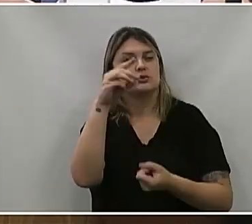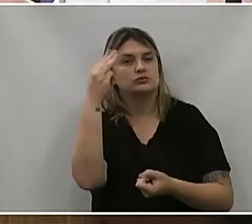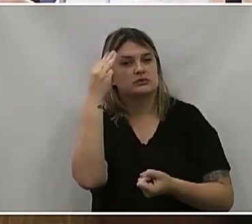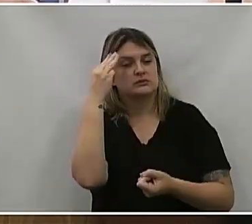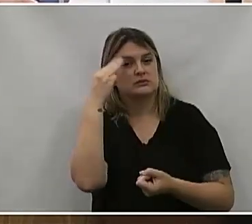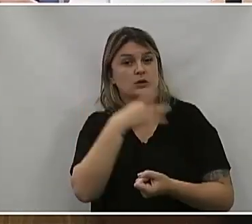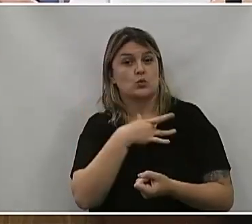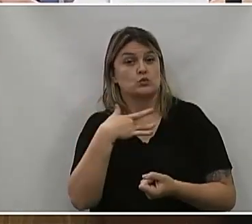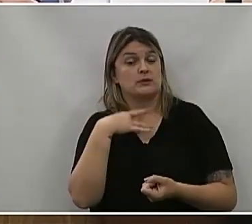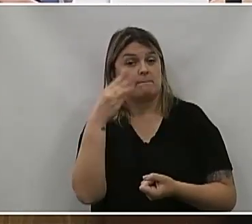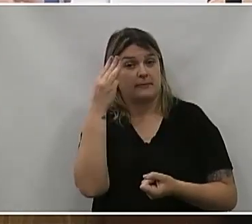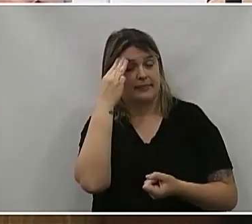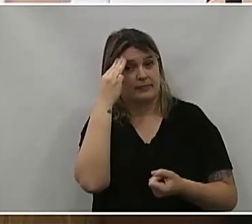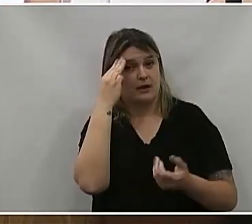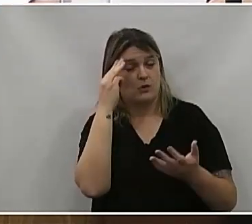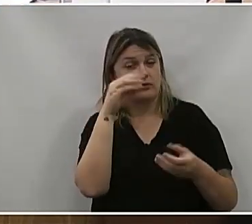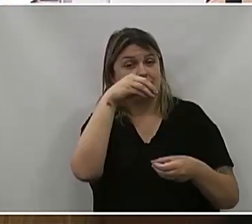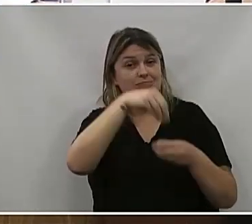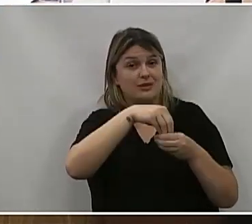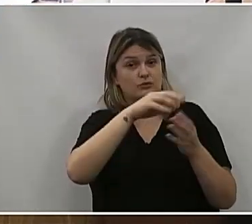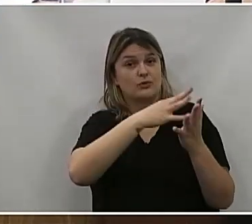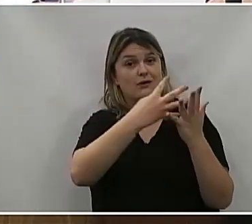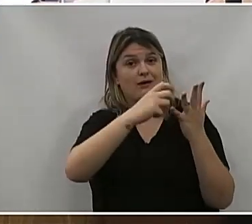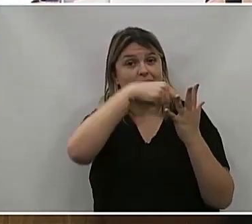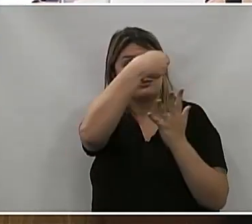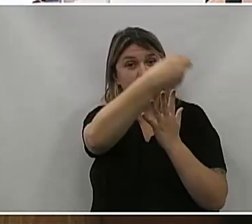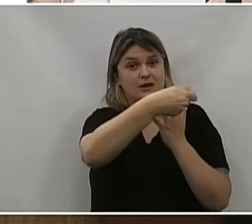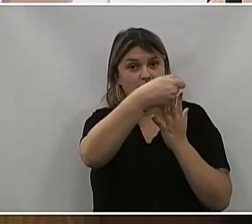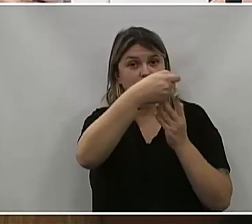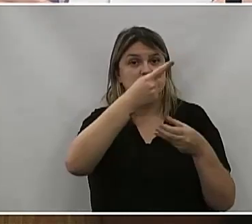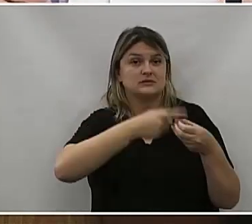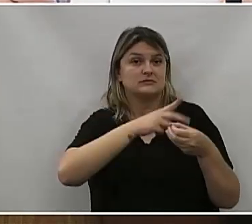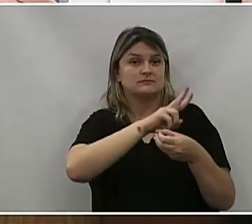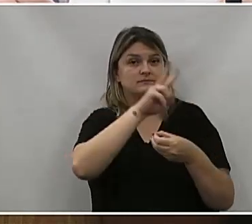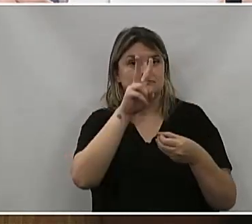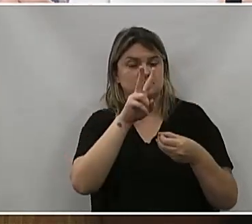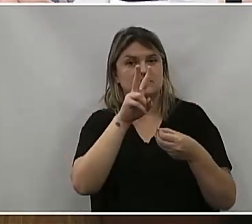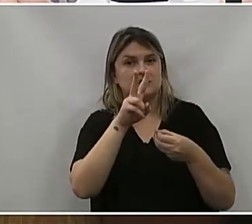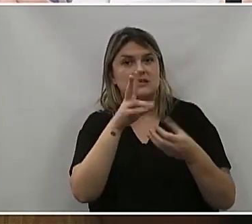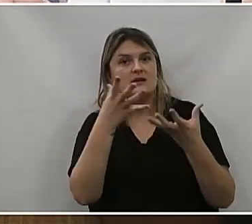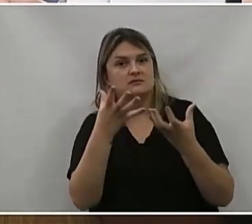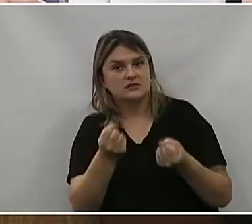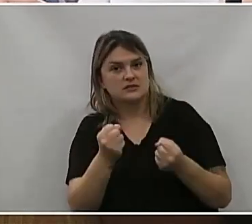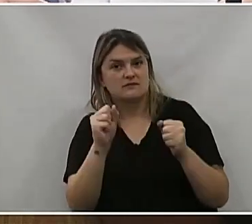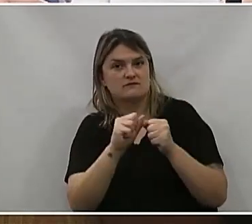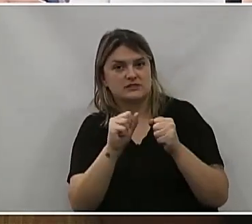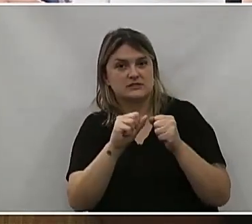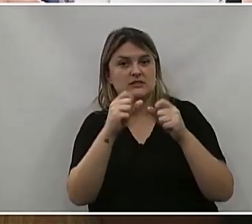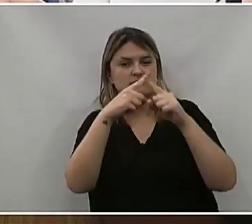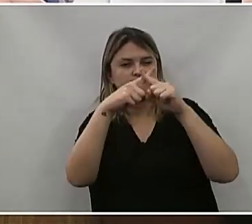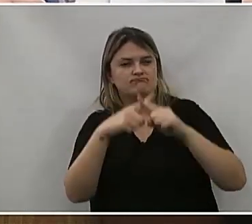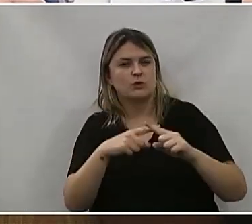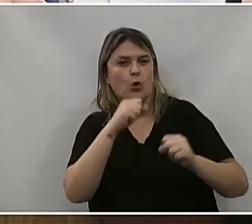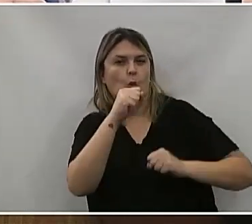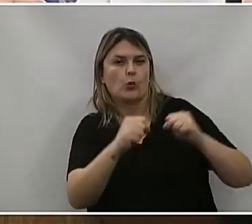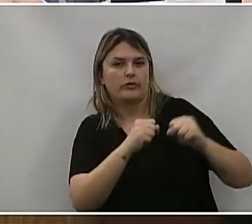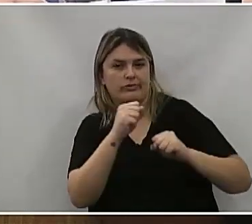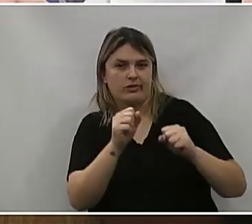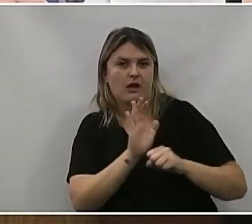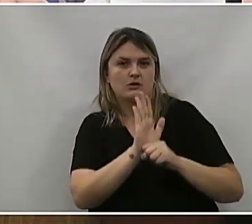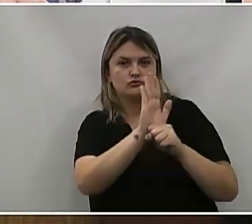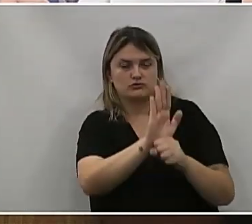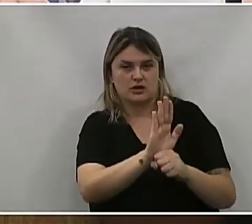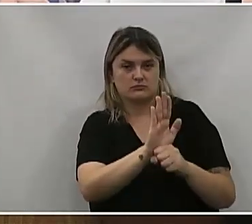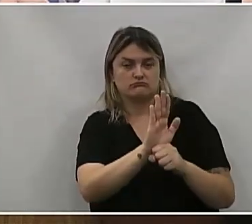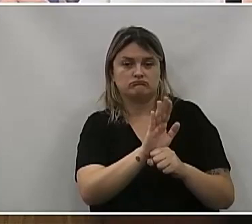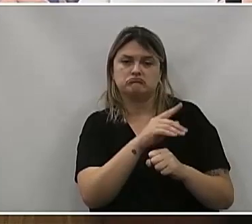Mental no calendário oficial do município de União da Vitória e autoriza a realização de uma corrida beneficente. Fundamentação: somos de parecer favorável